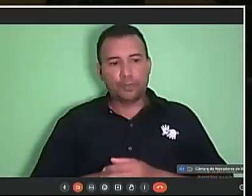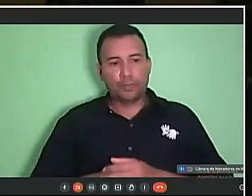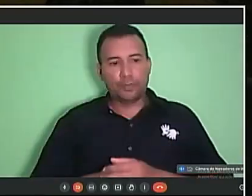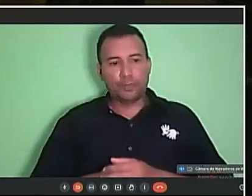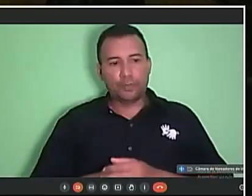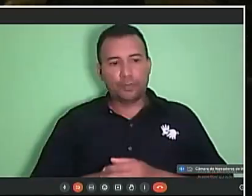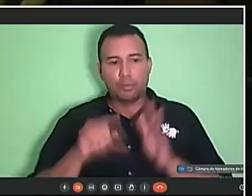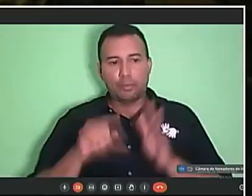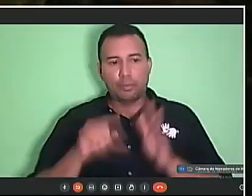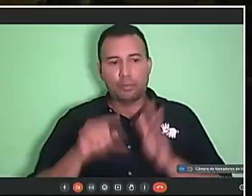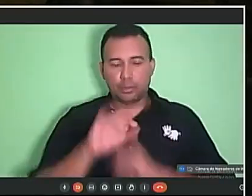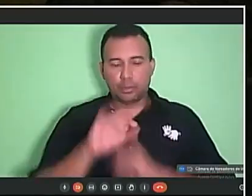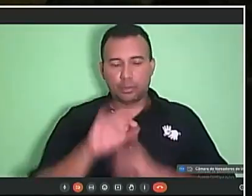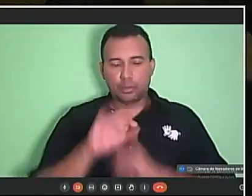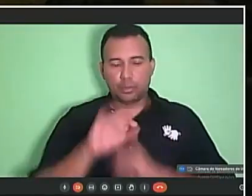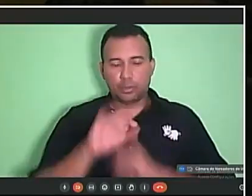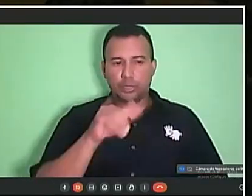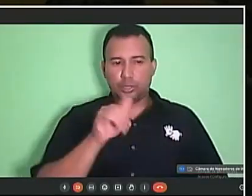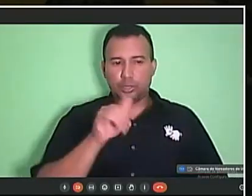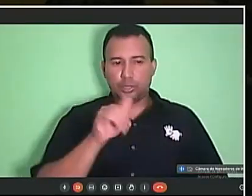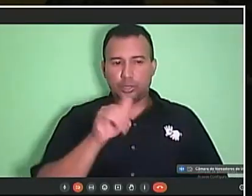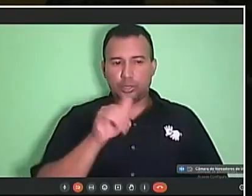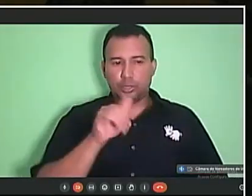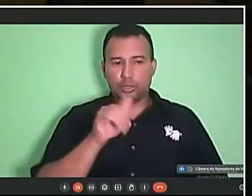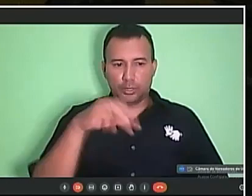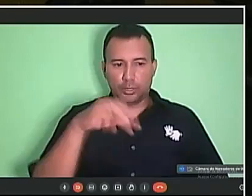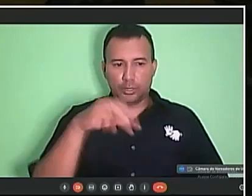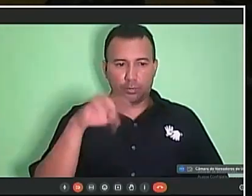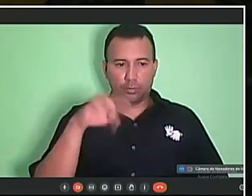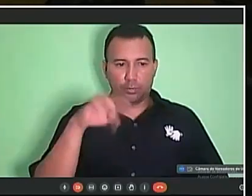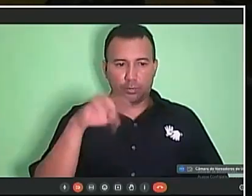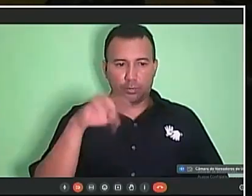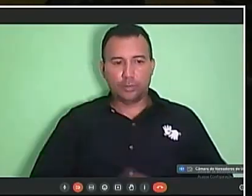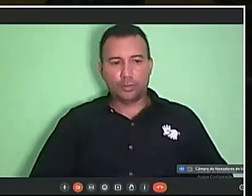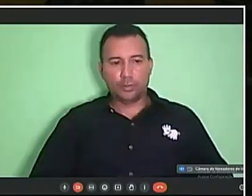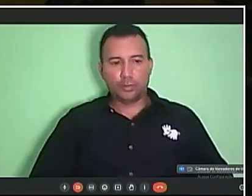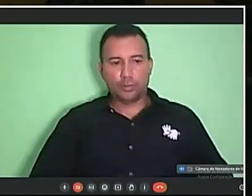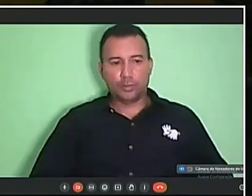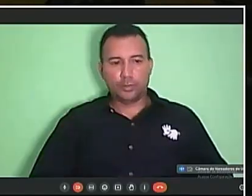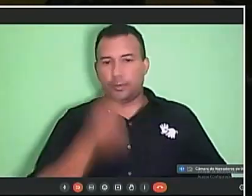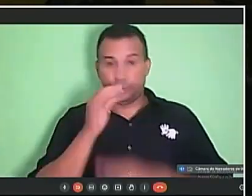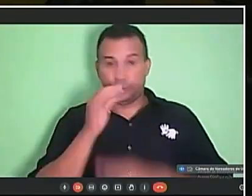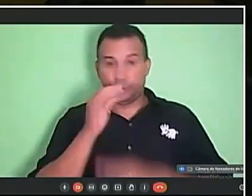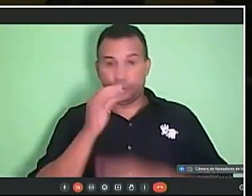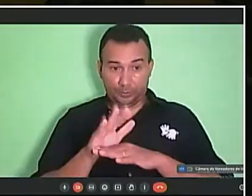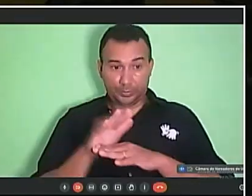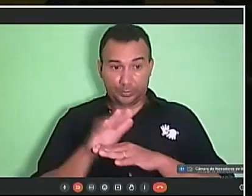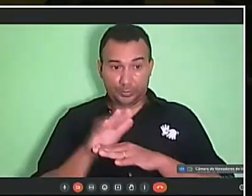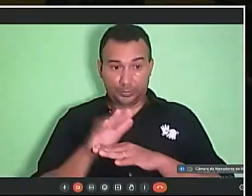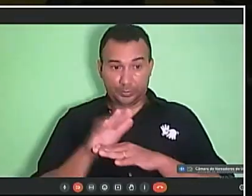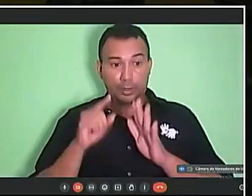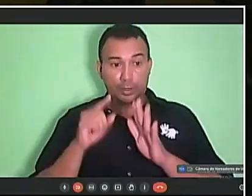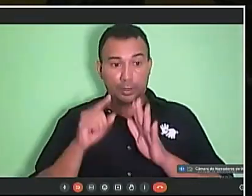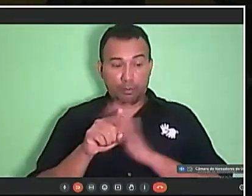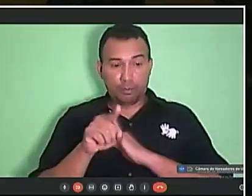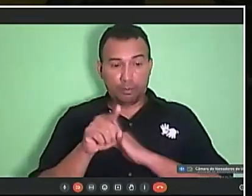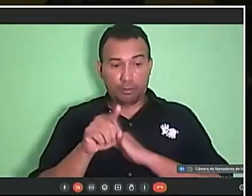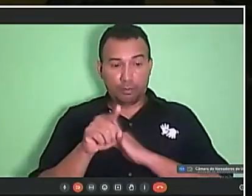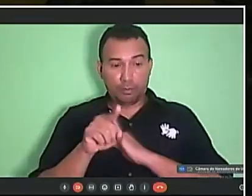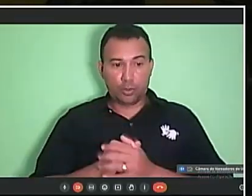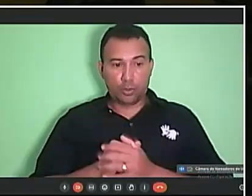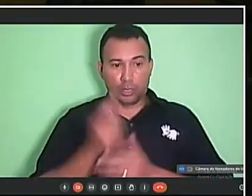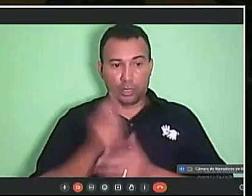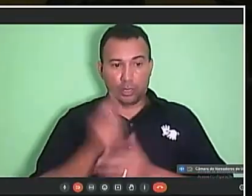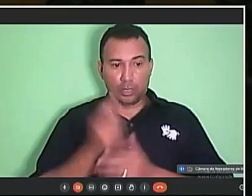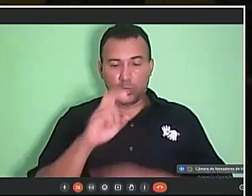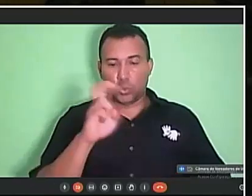Jaque Jazini. Boa tarde. Essa pergunta vai para o representante do 5º Batalhão